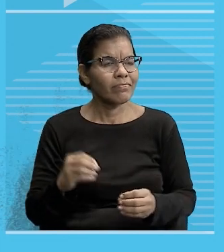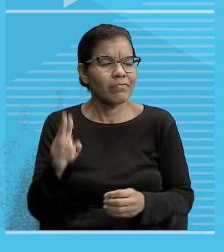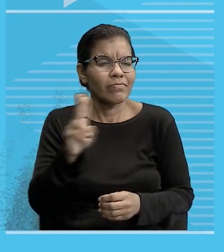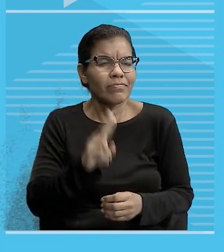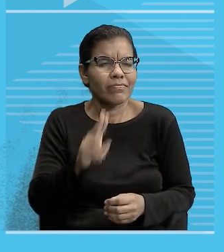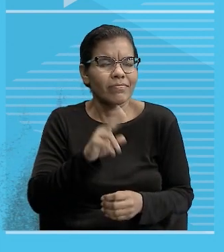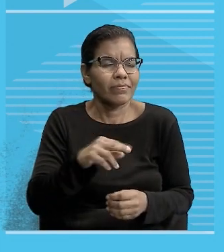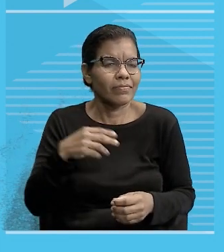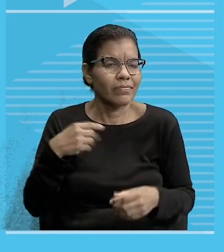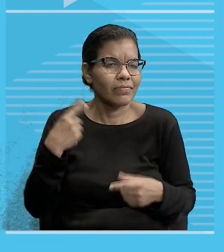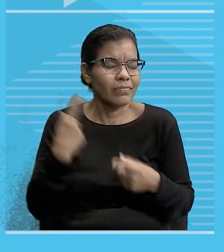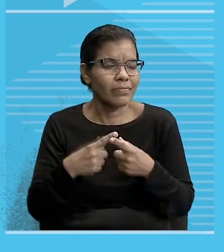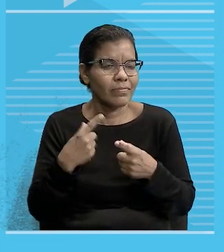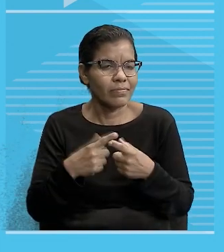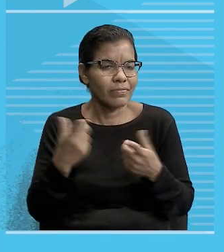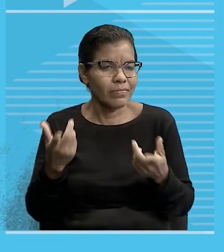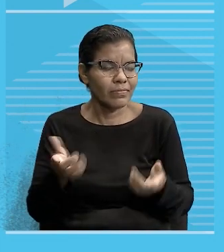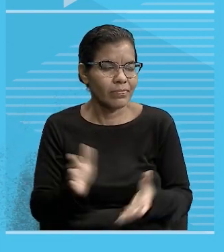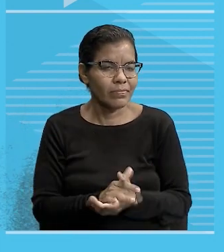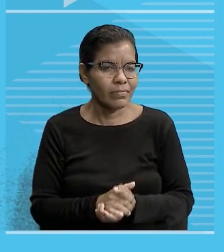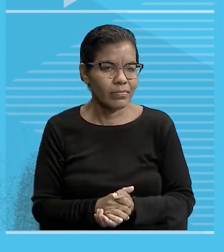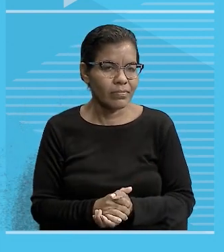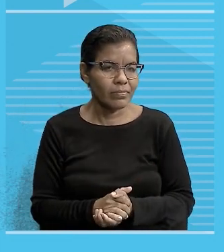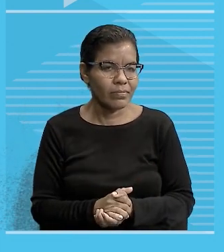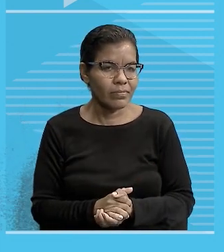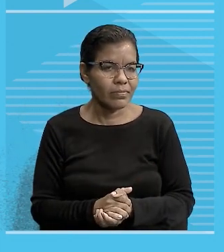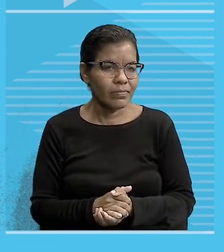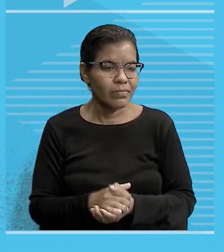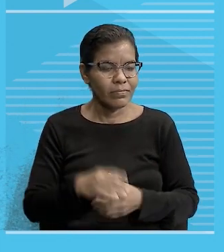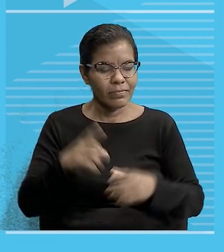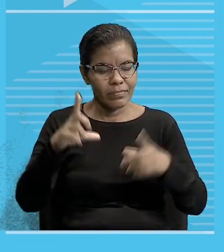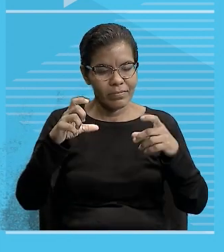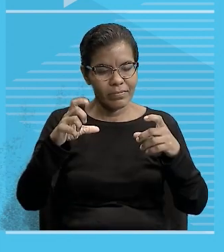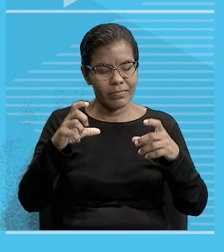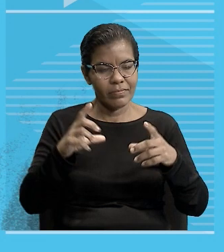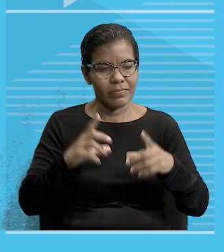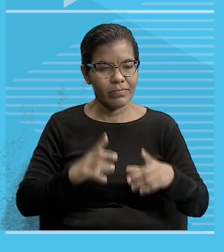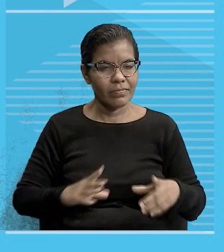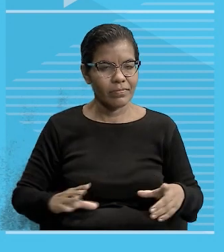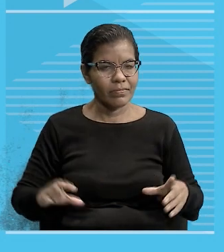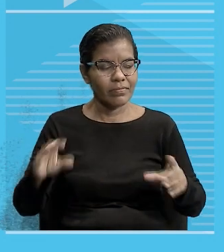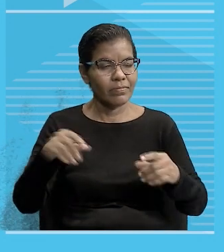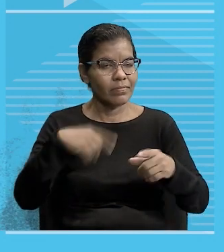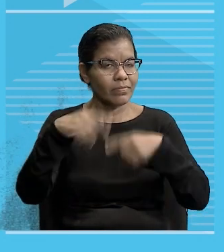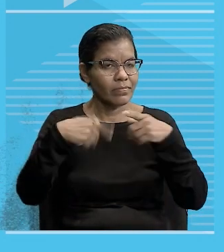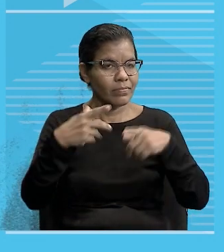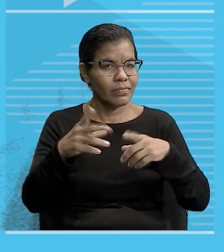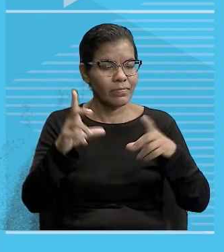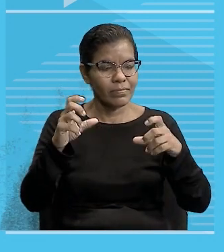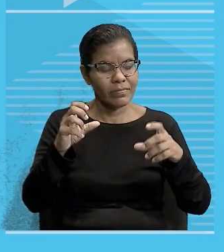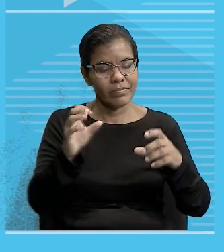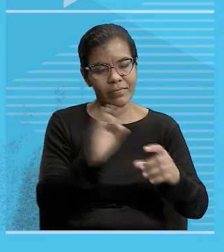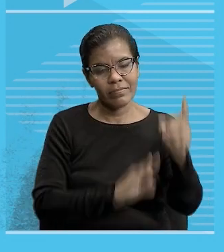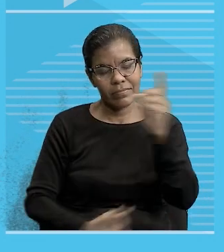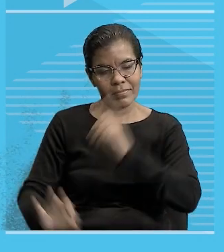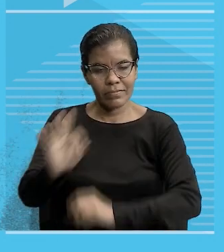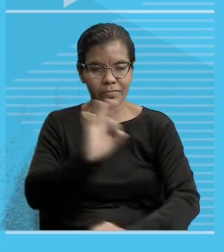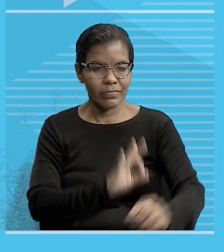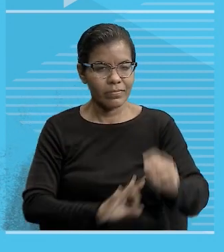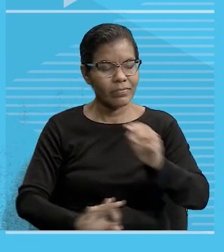se eu tirar uma foto do local totalmente desorganizado e depois eu tirar uma foto de um